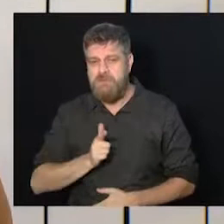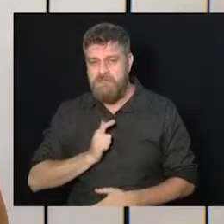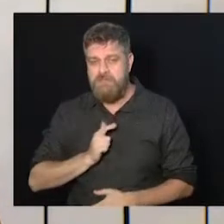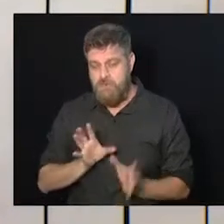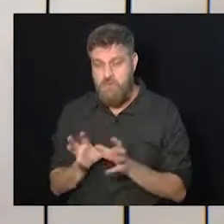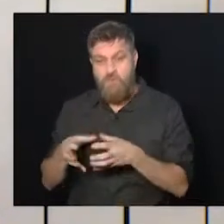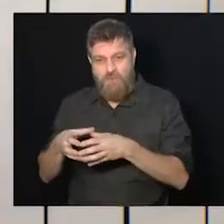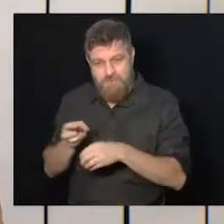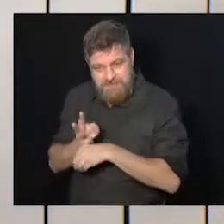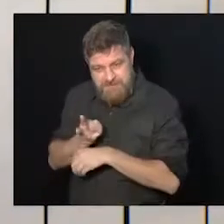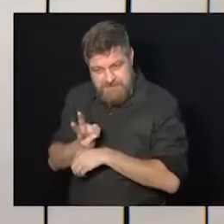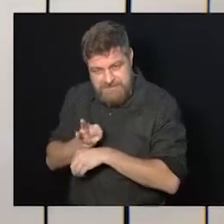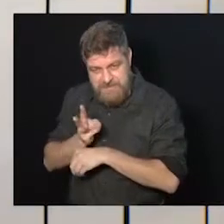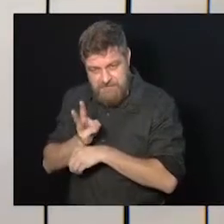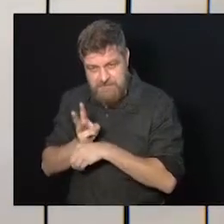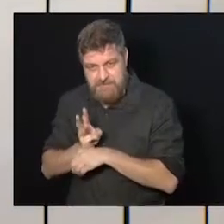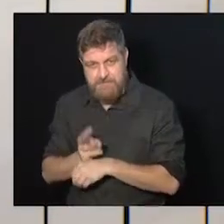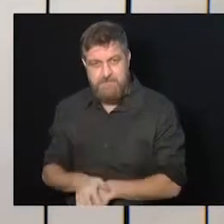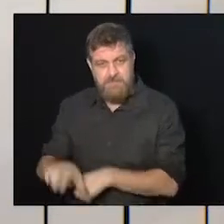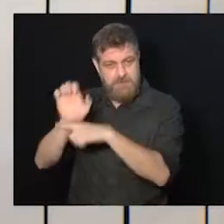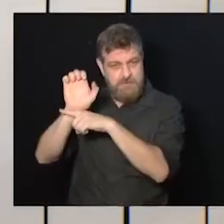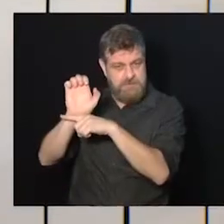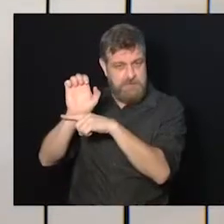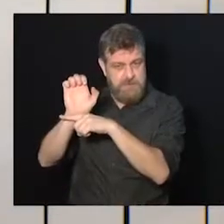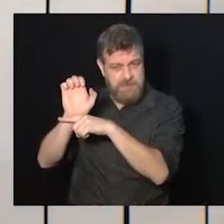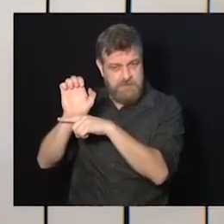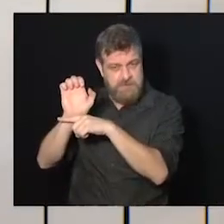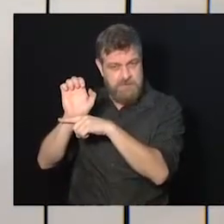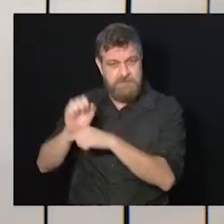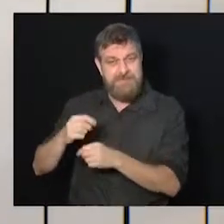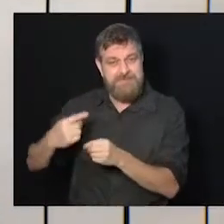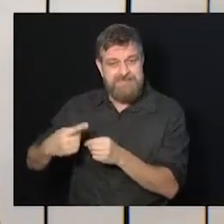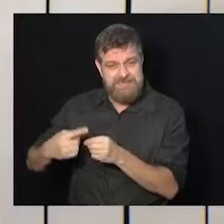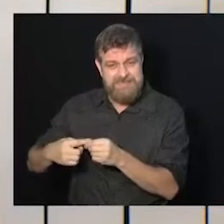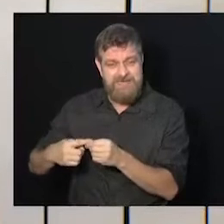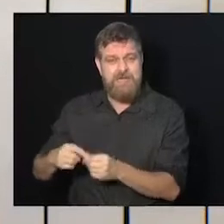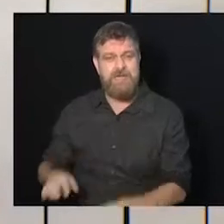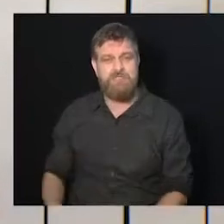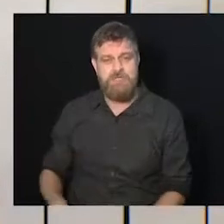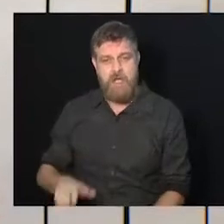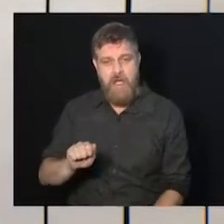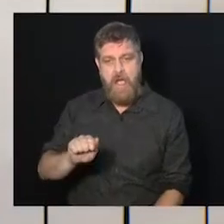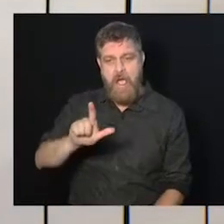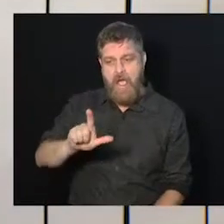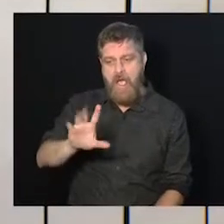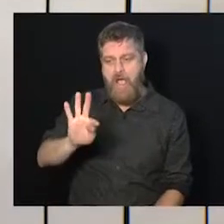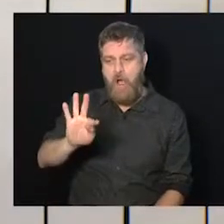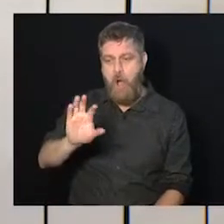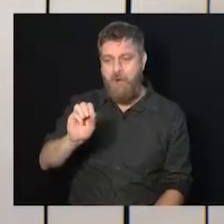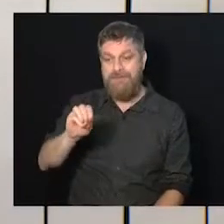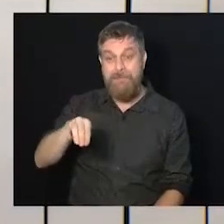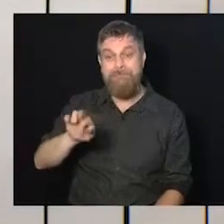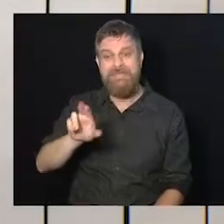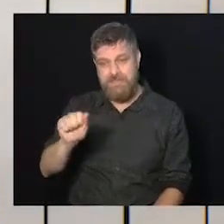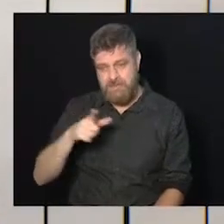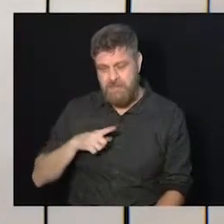WhatsApp lá nos estados, nas cidades de Altamira e Novo Progresso, um grupo que